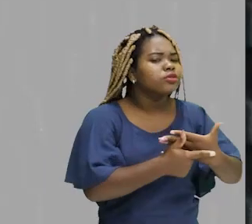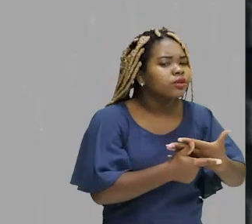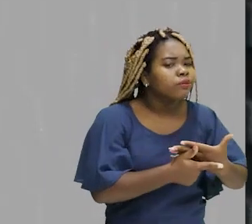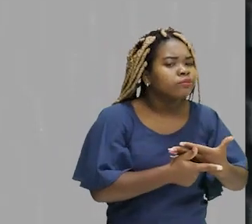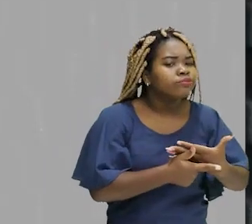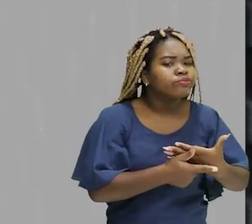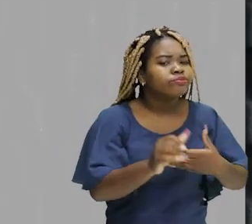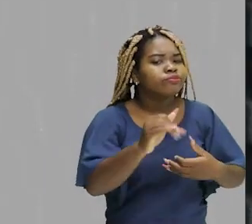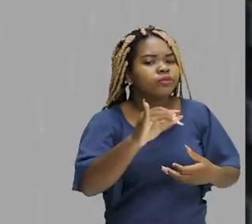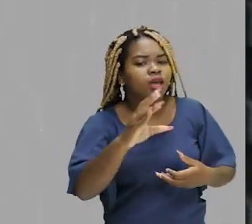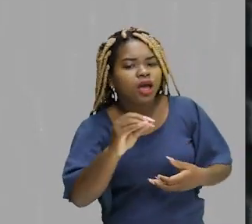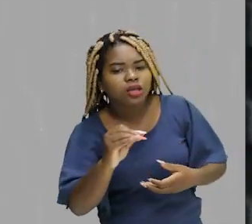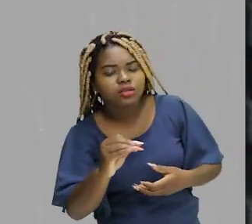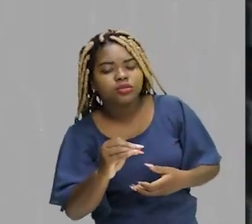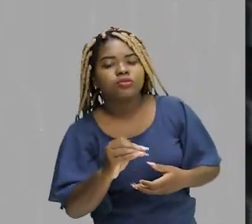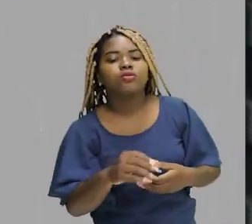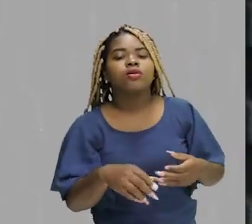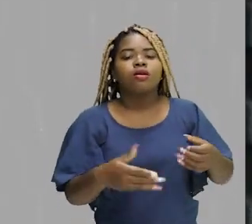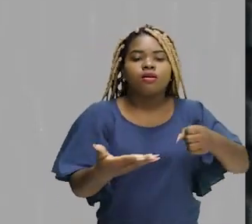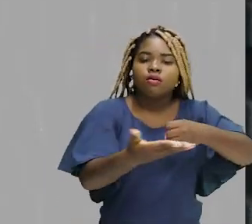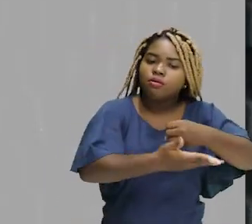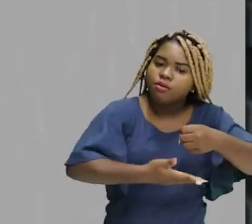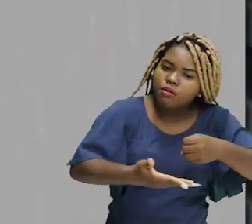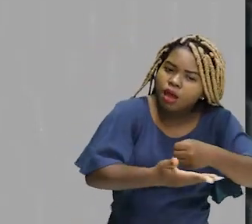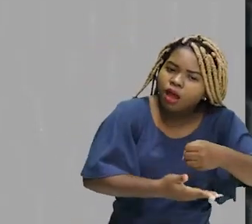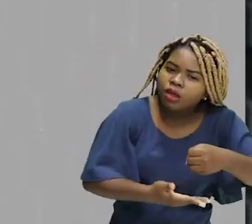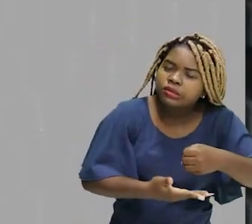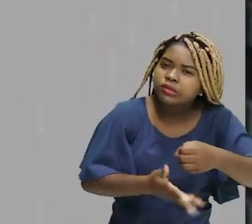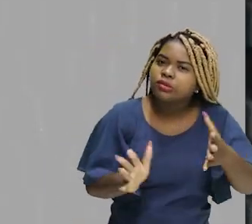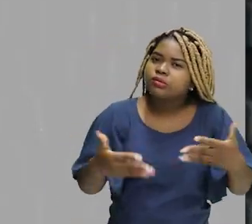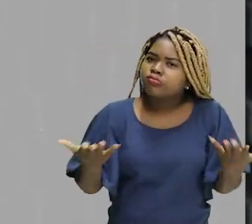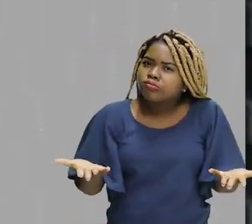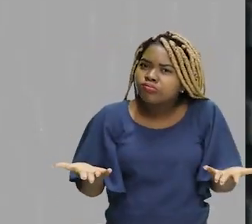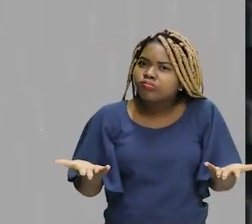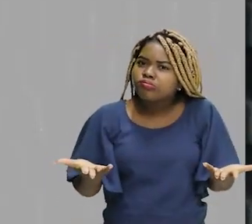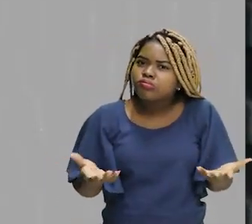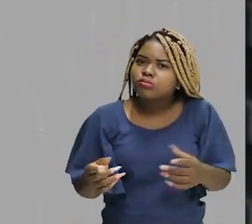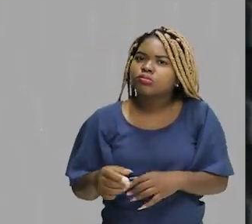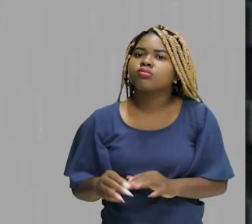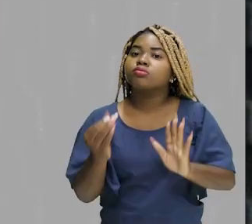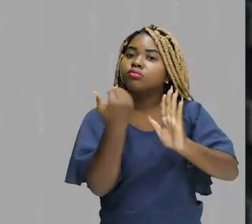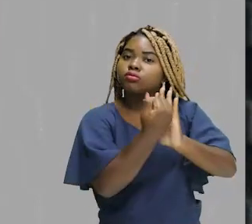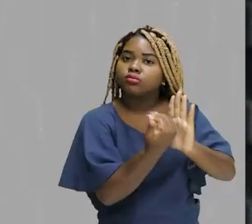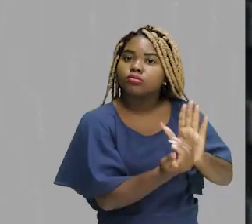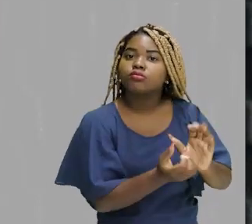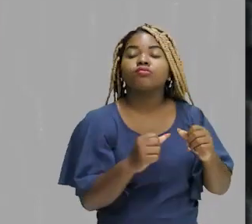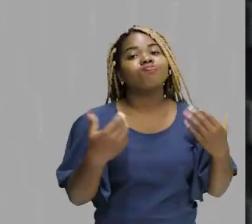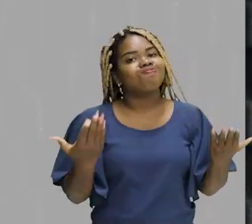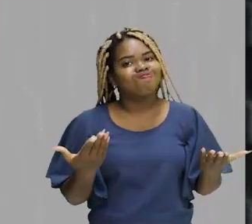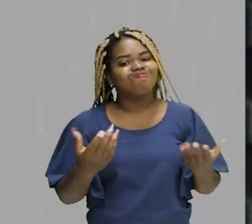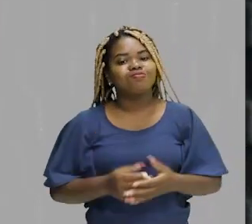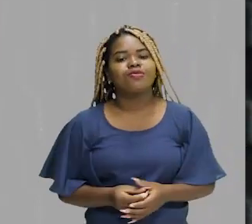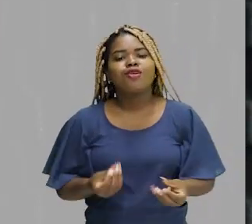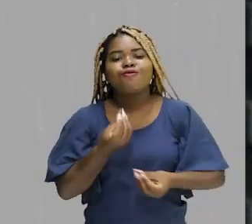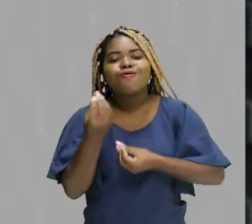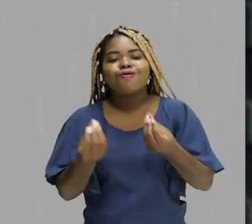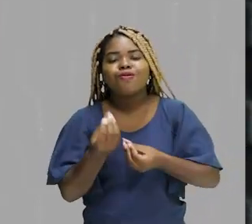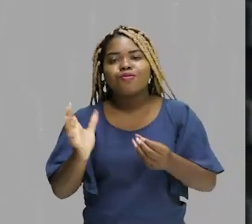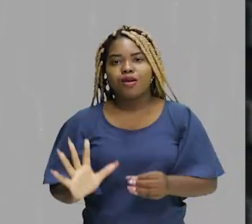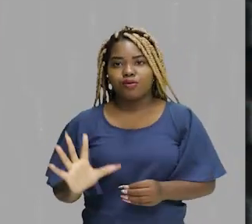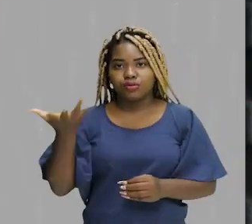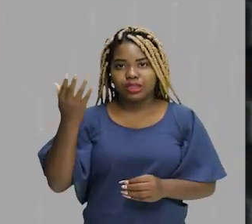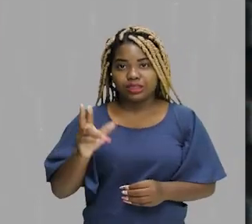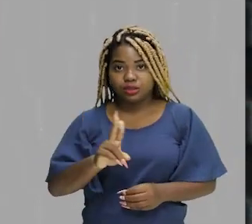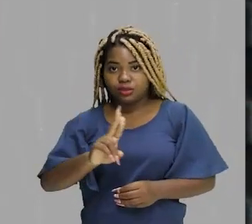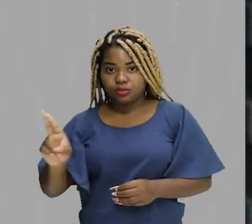um sal, ok? Então, como fica a nomenclatura dos sais? A nomenclatura dos sais é obtida